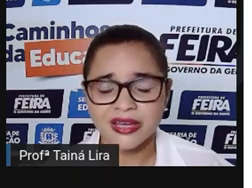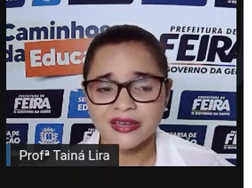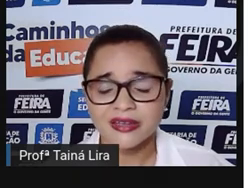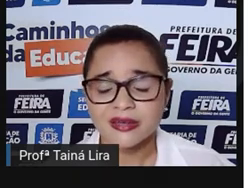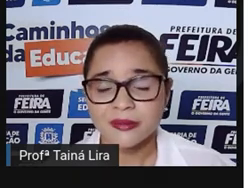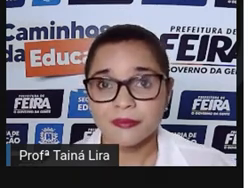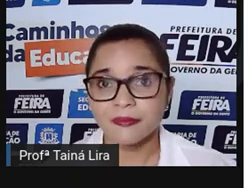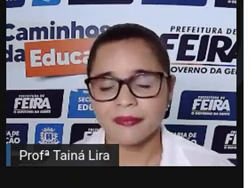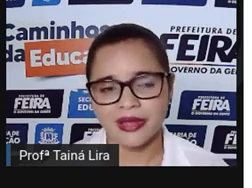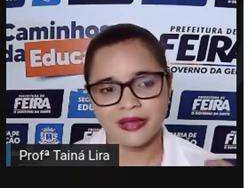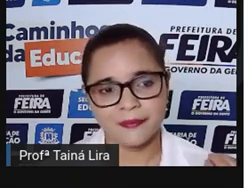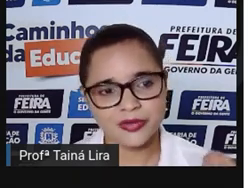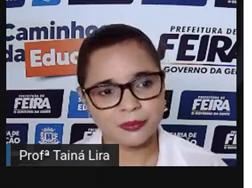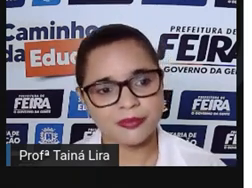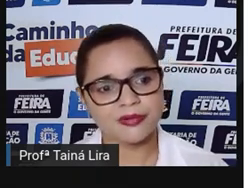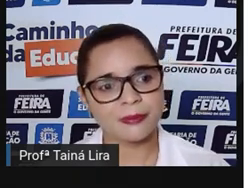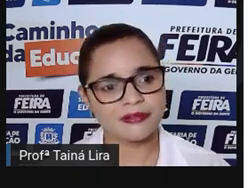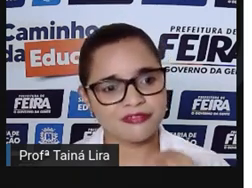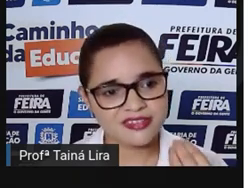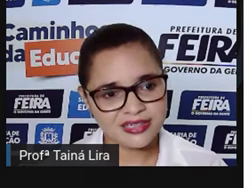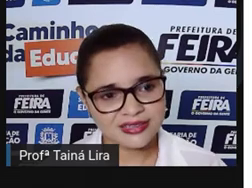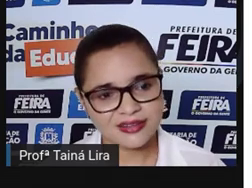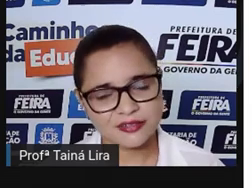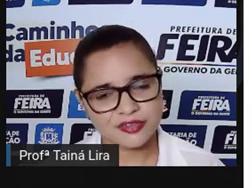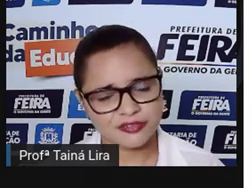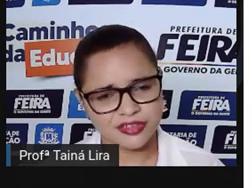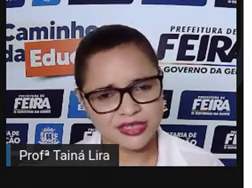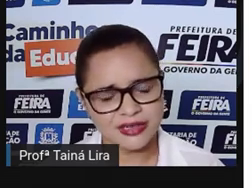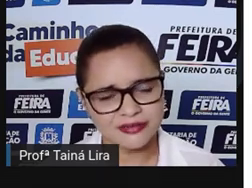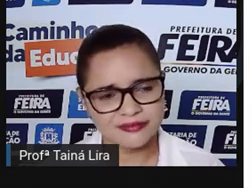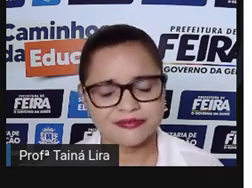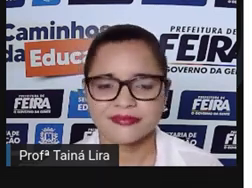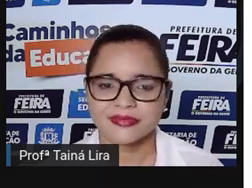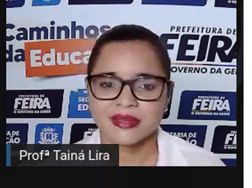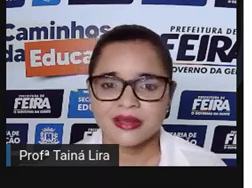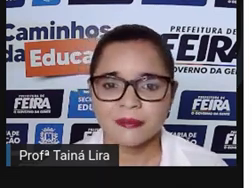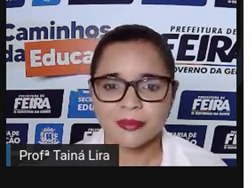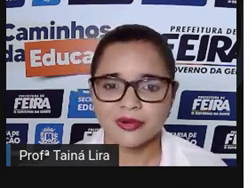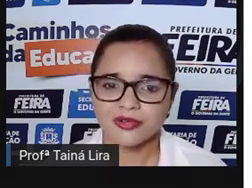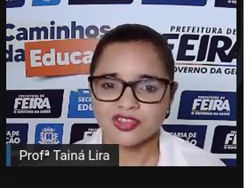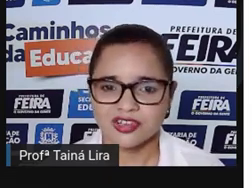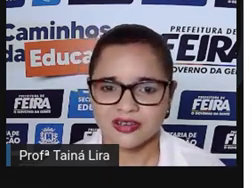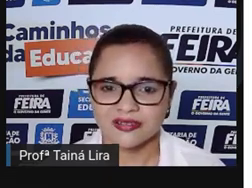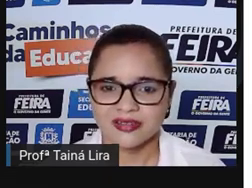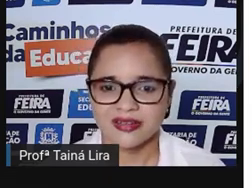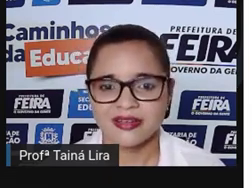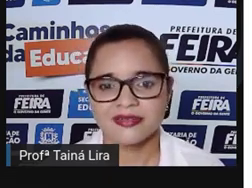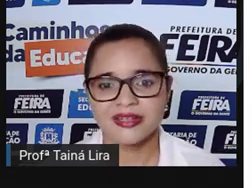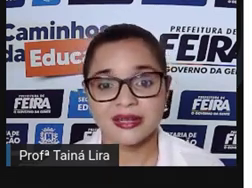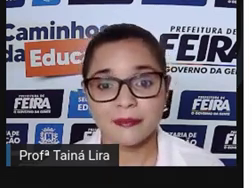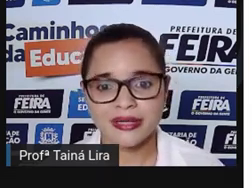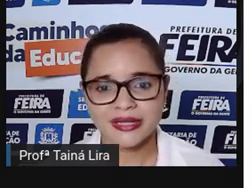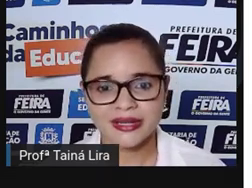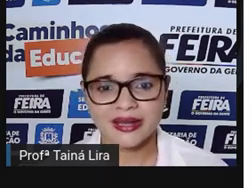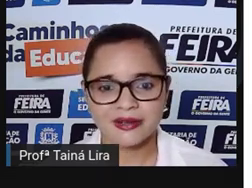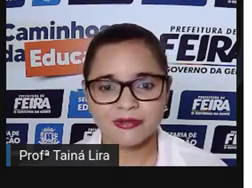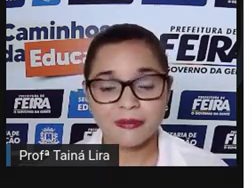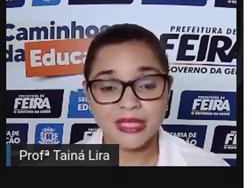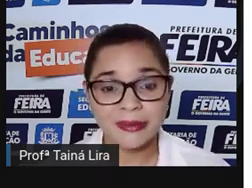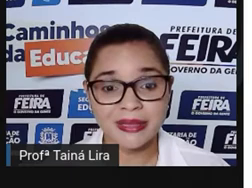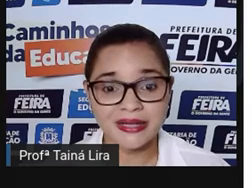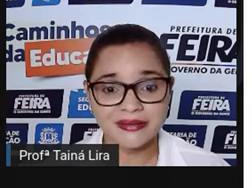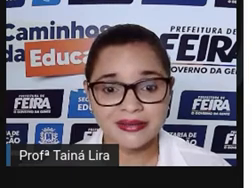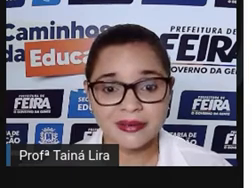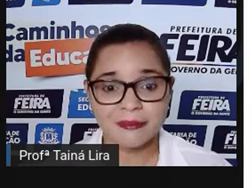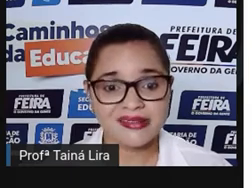né? É muito boa, porque facilitaram a nossa vida. Poxa, eu queria brincar com a